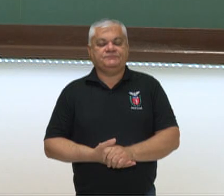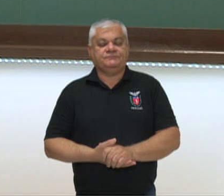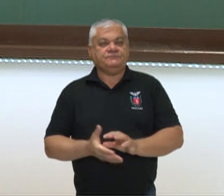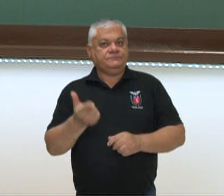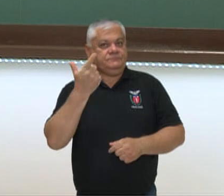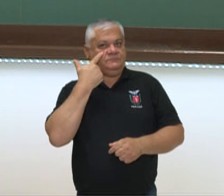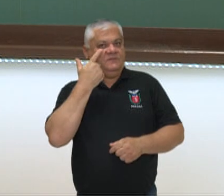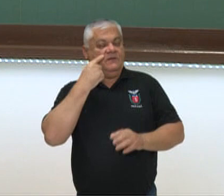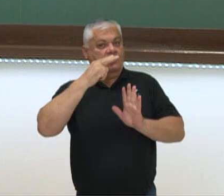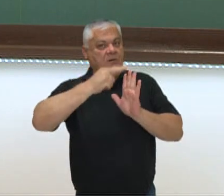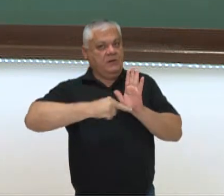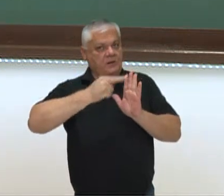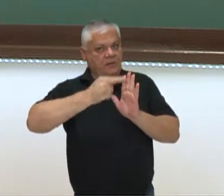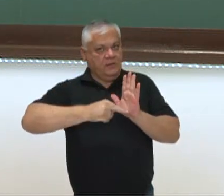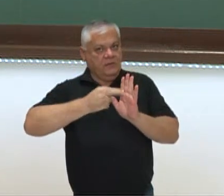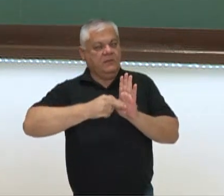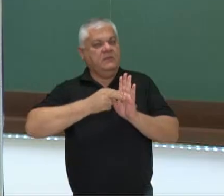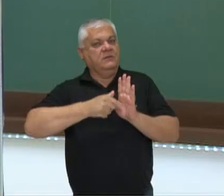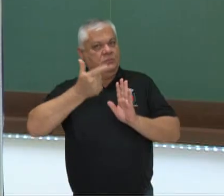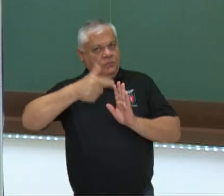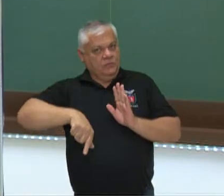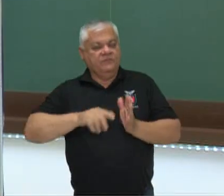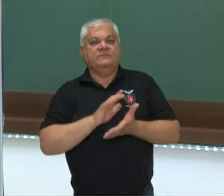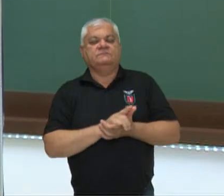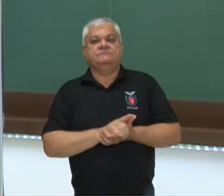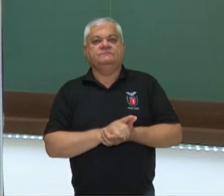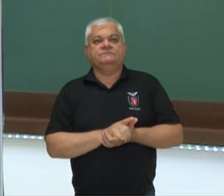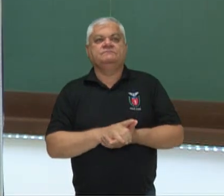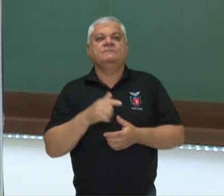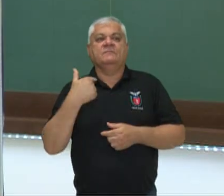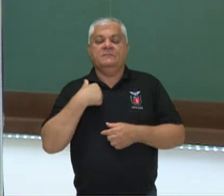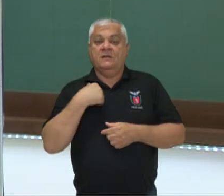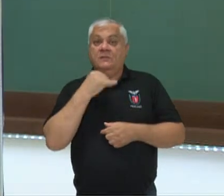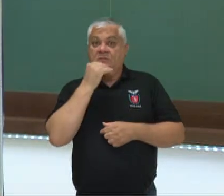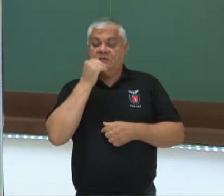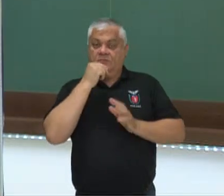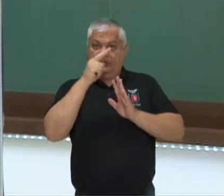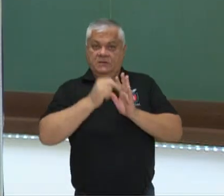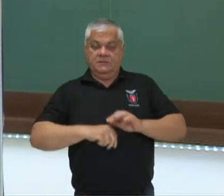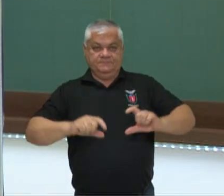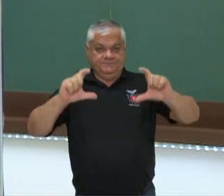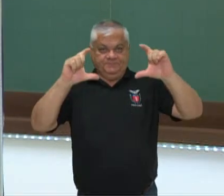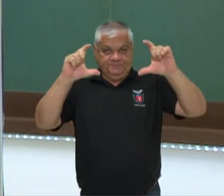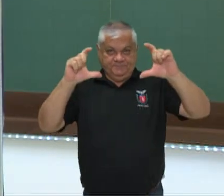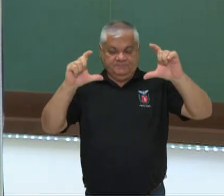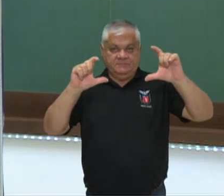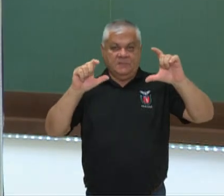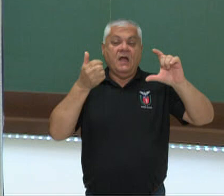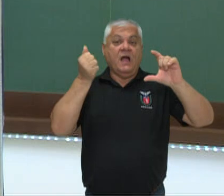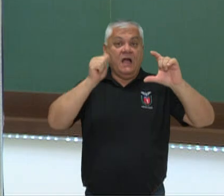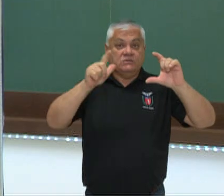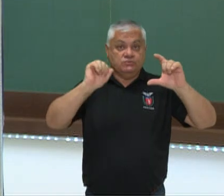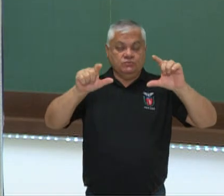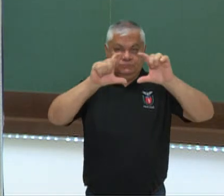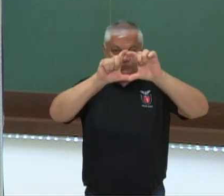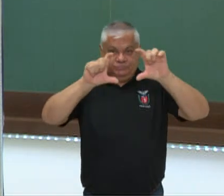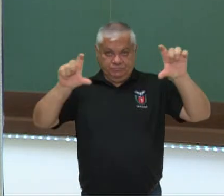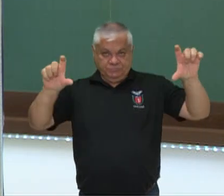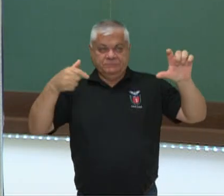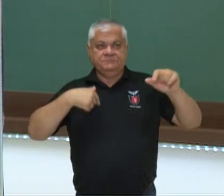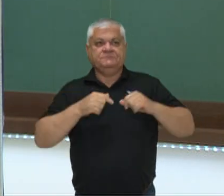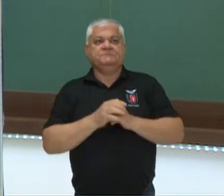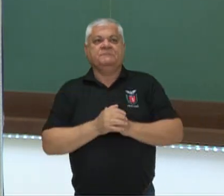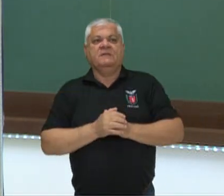Vamos reler o enunciado da questão, minha gente, da atividade 1. A partir da sua leitura do trecho, analise a linguagem. O recorte está aqui